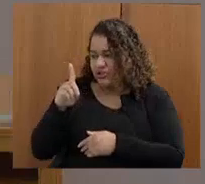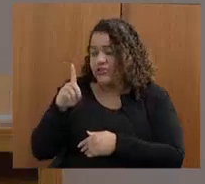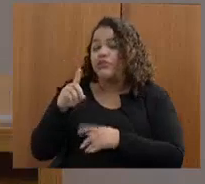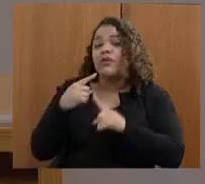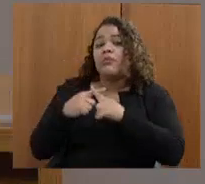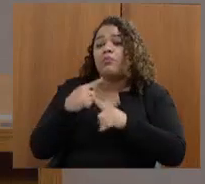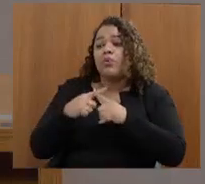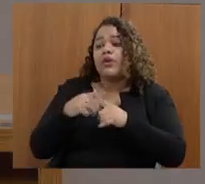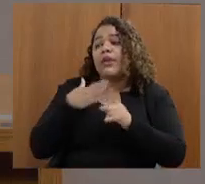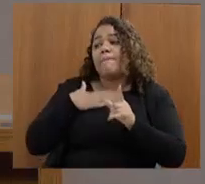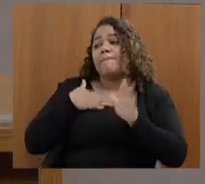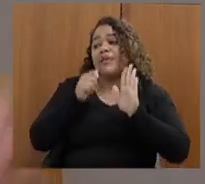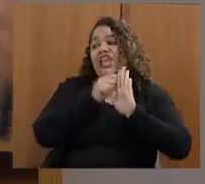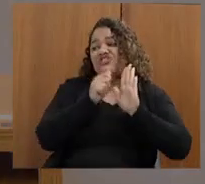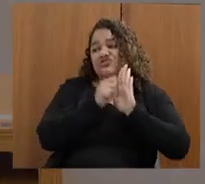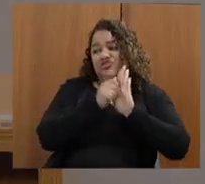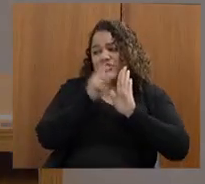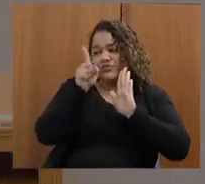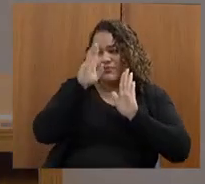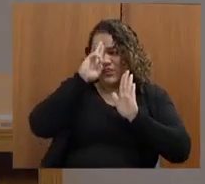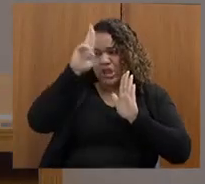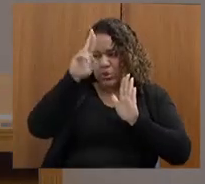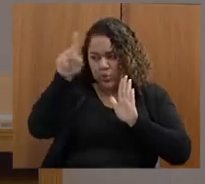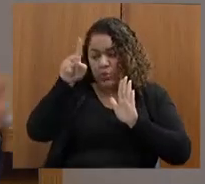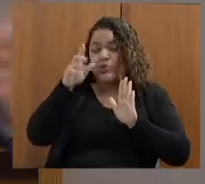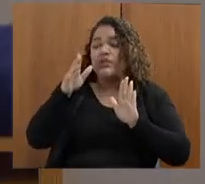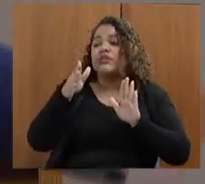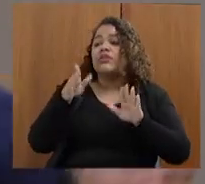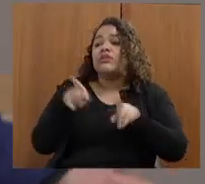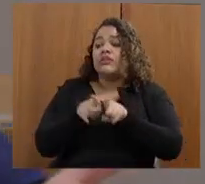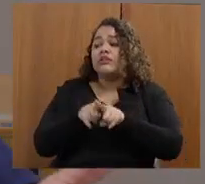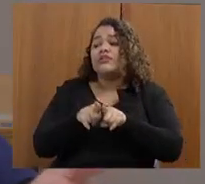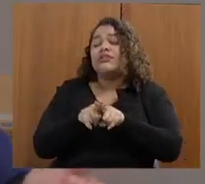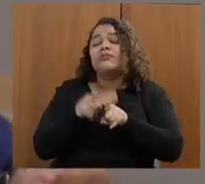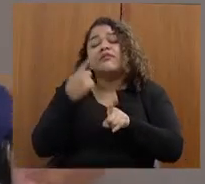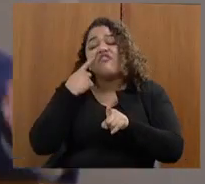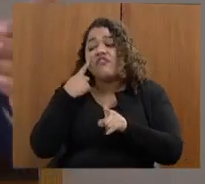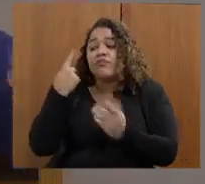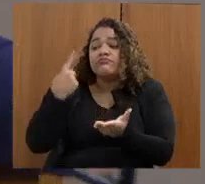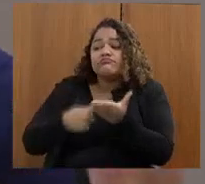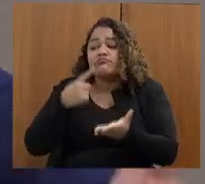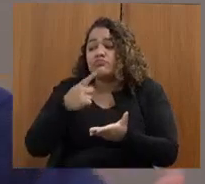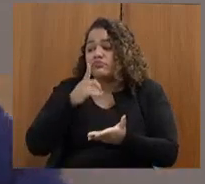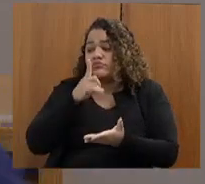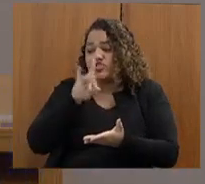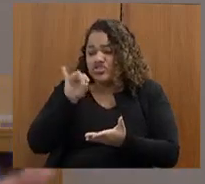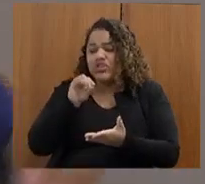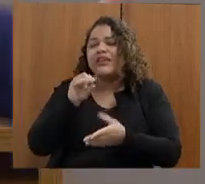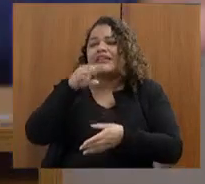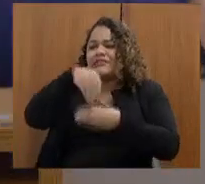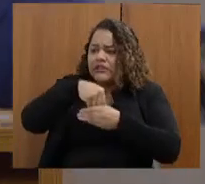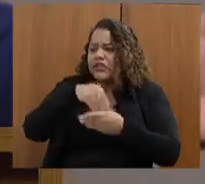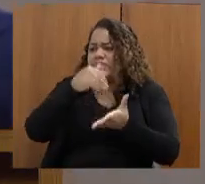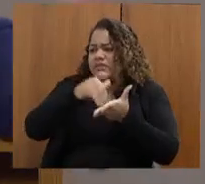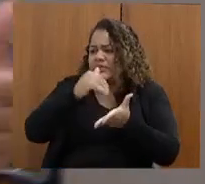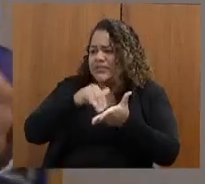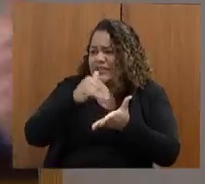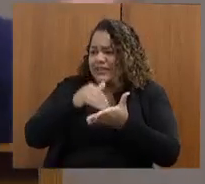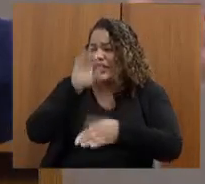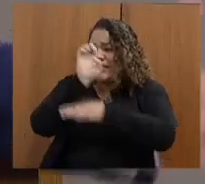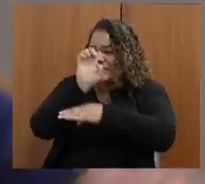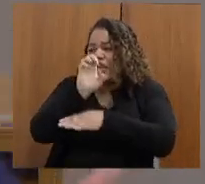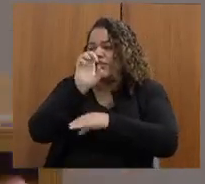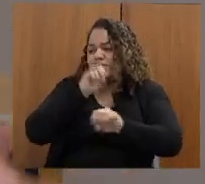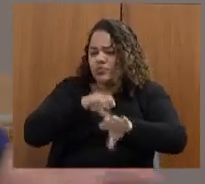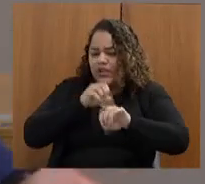reitores é a minha agenda também que eu não tenho ela aqui podendo acontecer antes para que possamos fazer essa reunião na secretaria de educação com as pessoas que